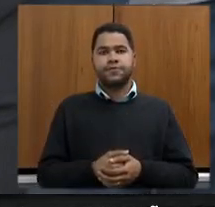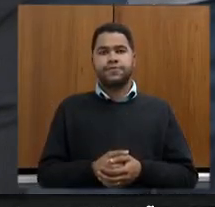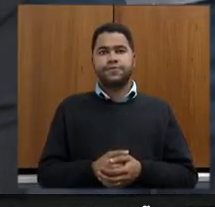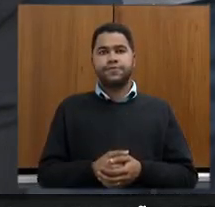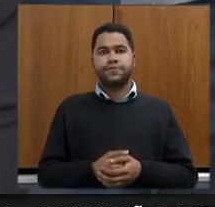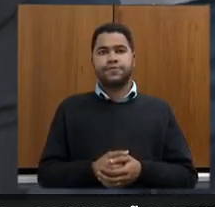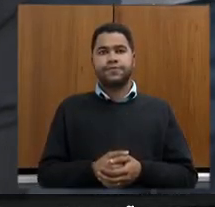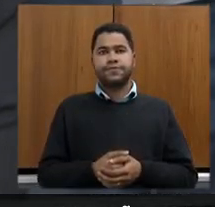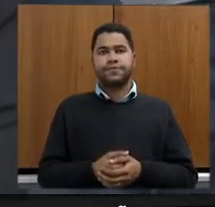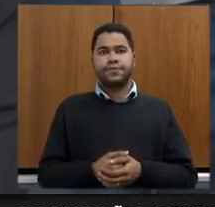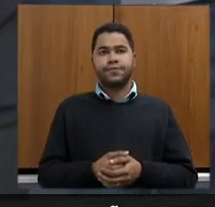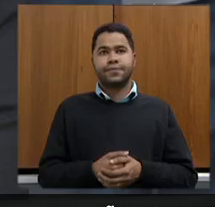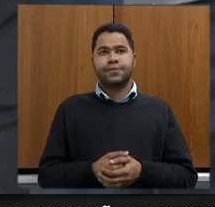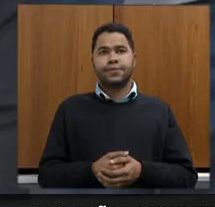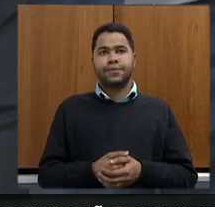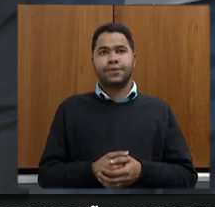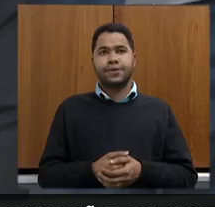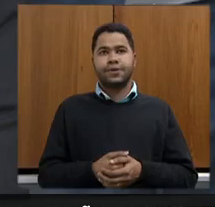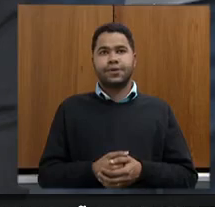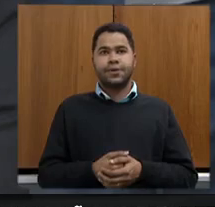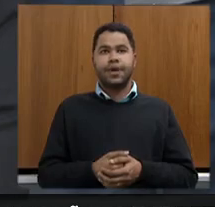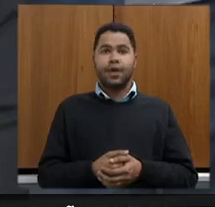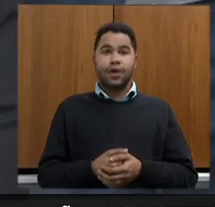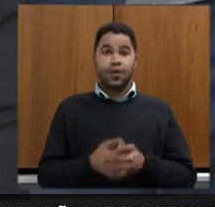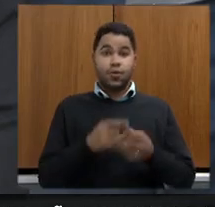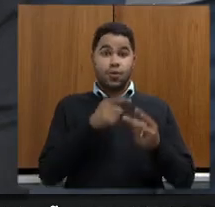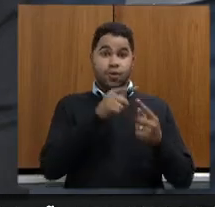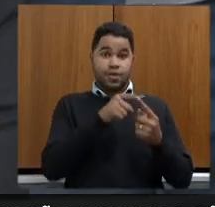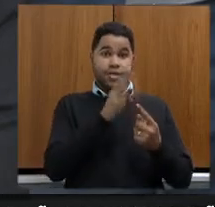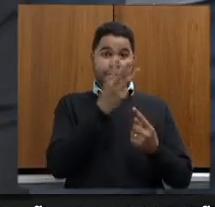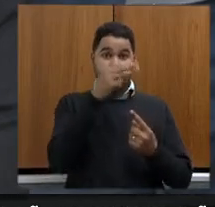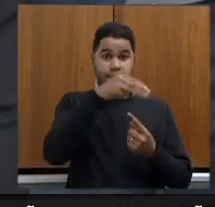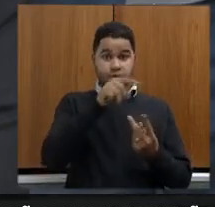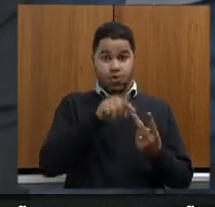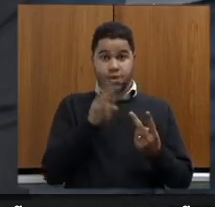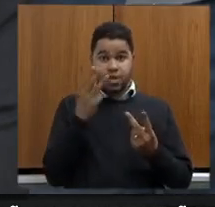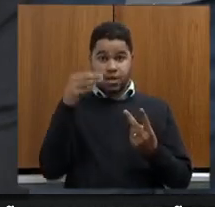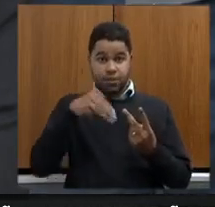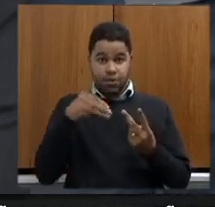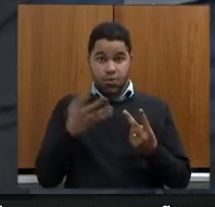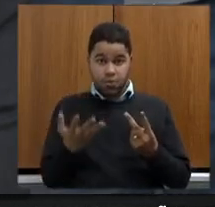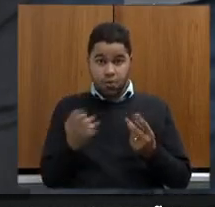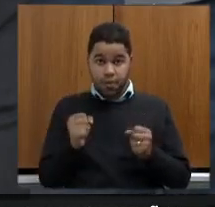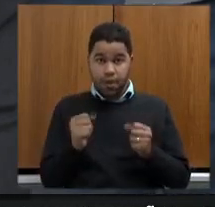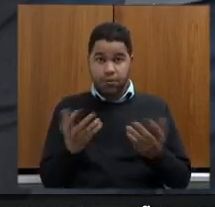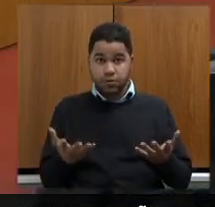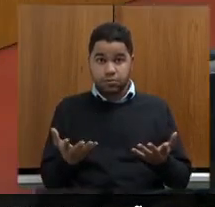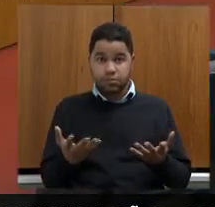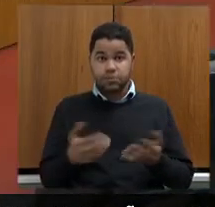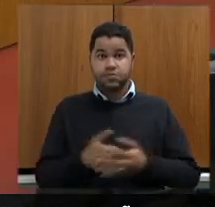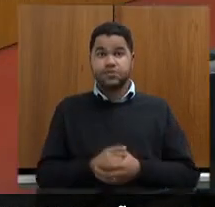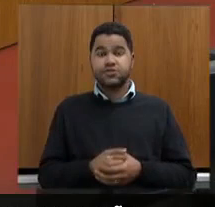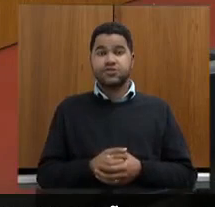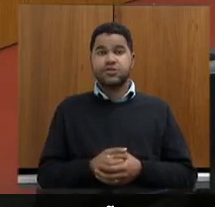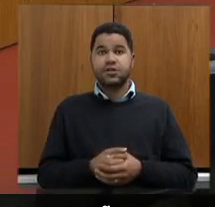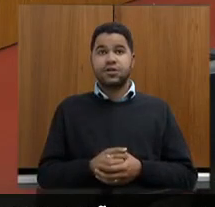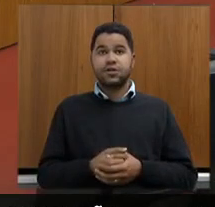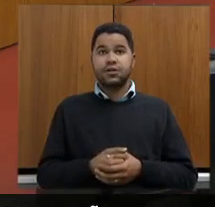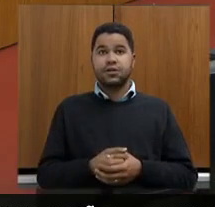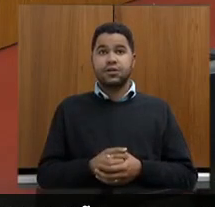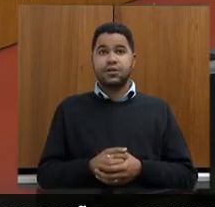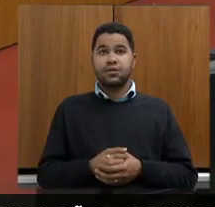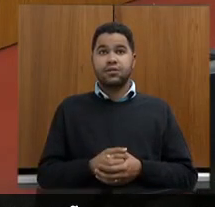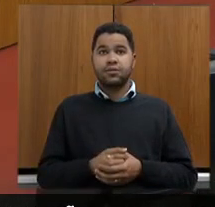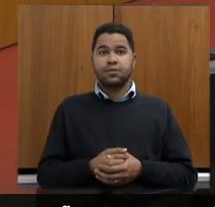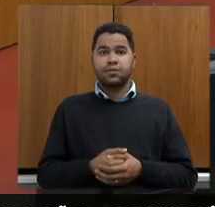e eu eu tenho posso fazer as do Igor também agora do secretário Igor o tempo de